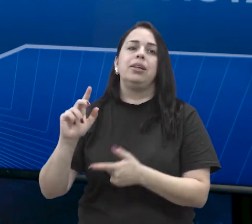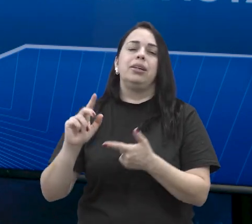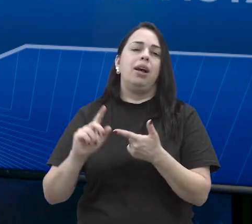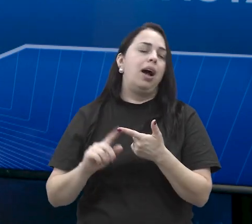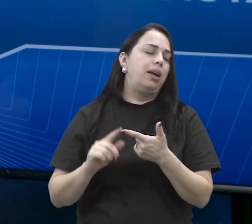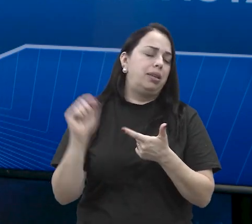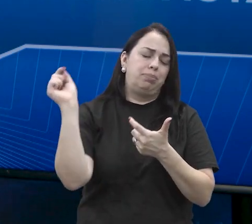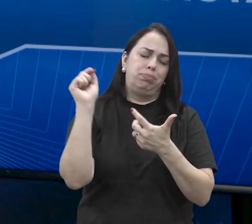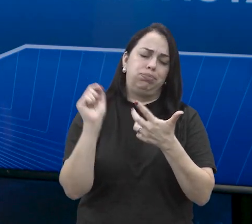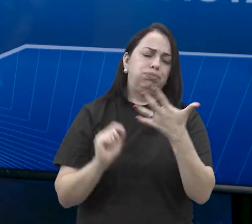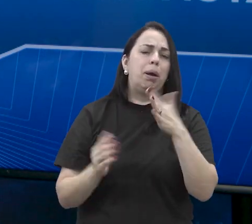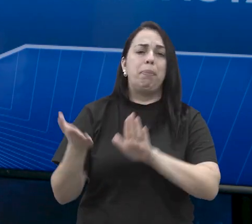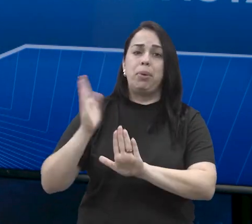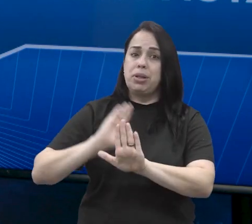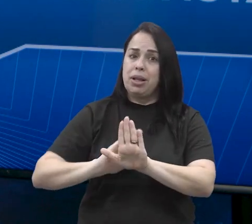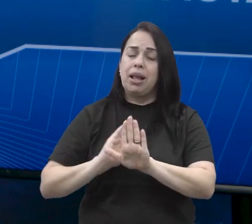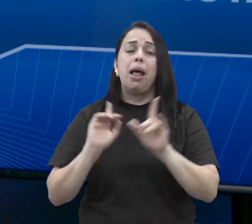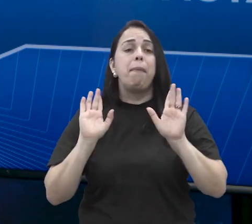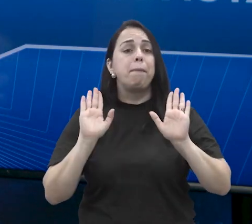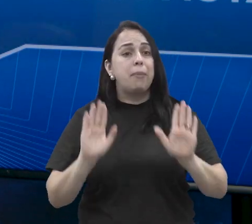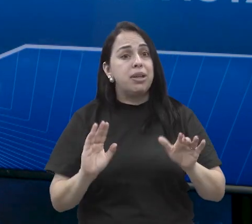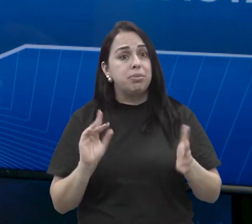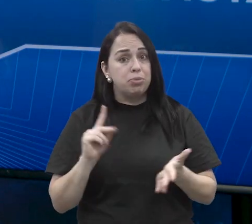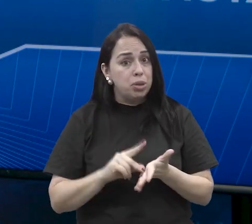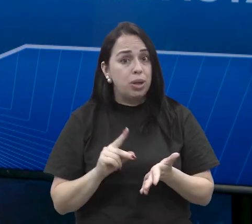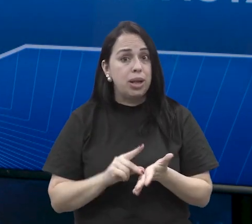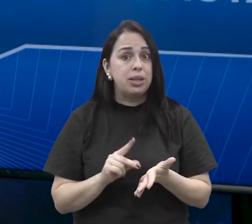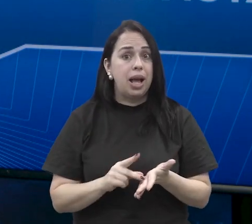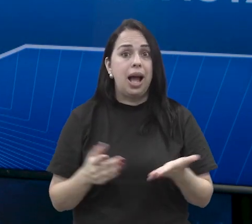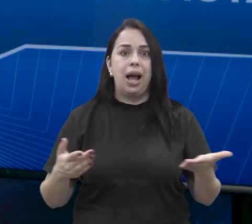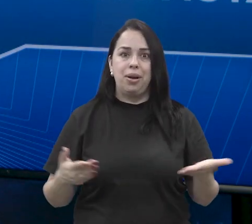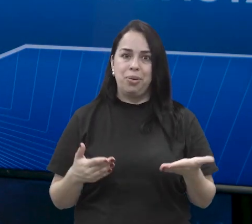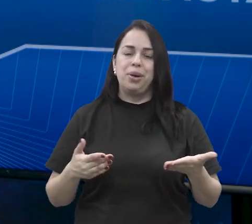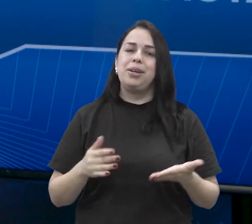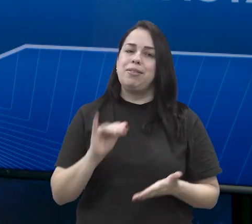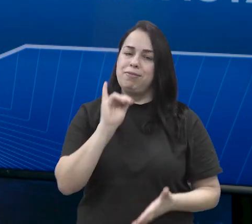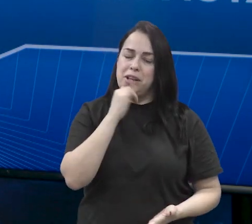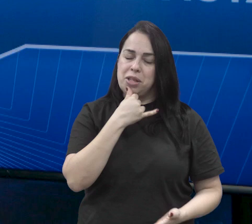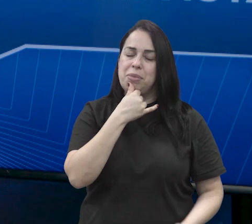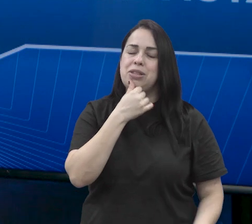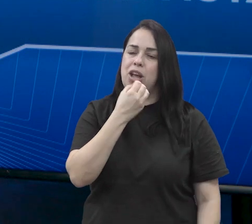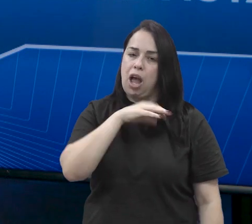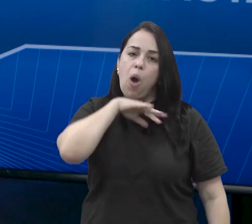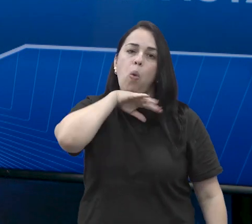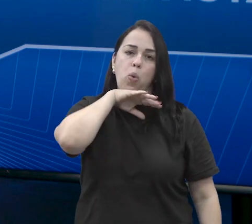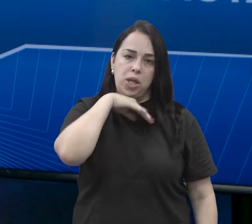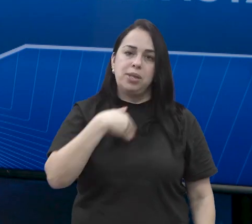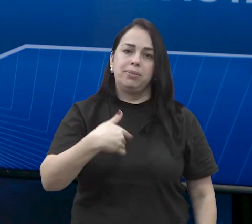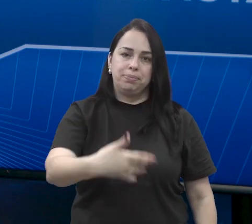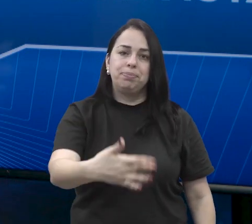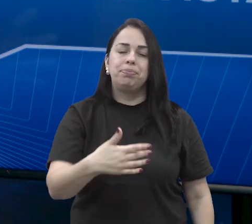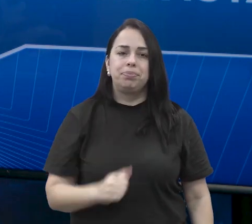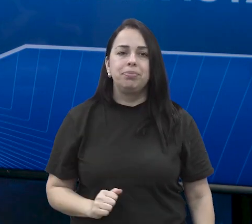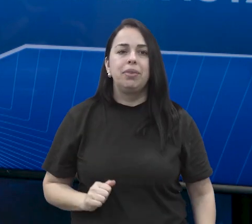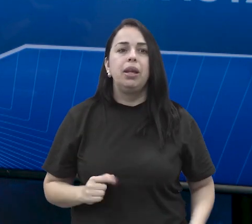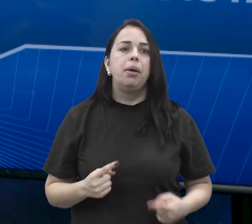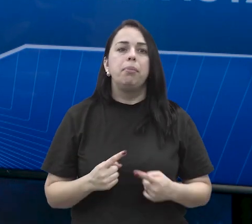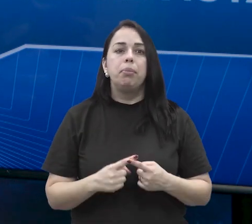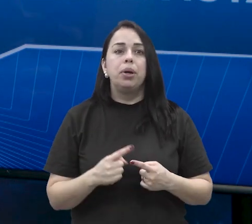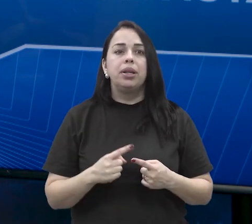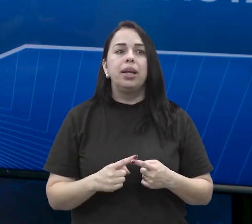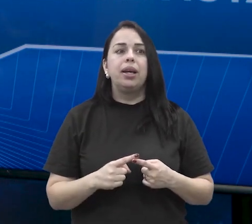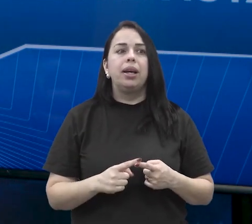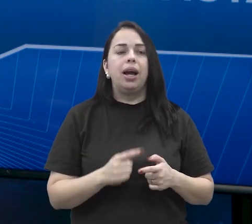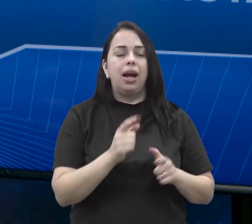de logística, de uma série de coisas. Então, num primeiro momento, o cenário, infelizmente, não é muito positivo, até mesmo porque